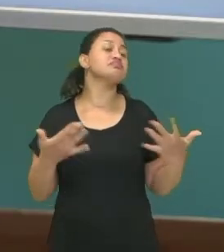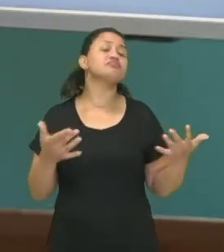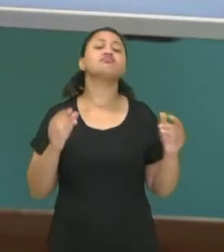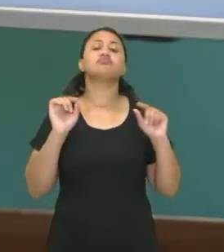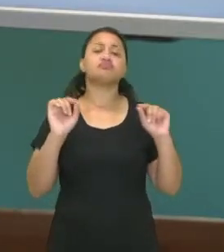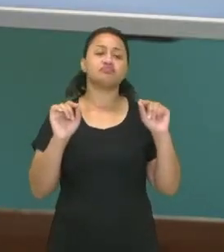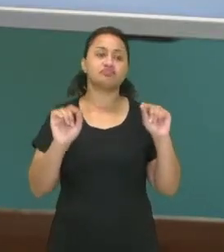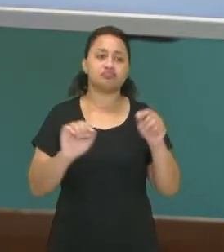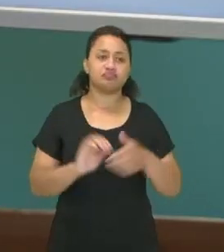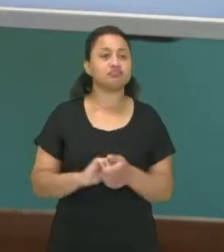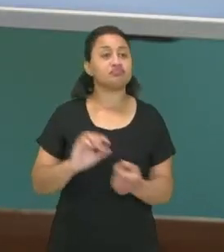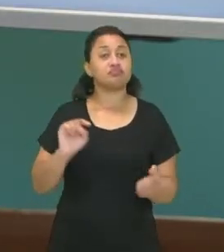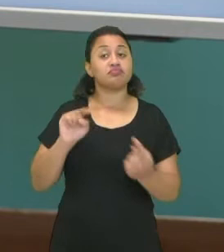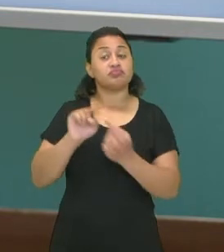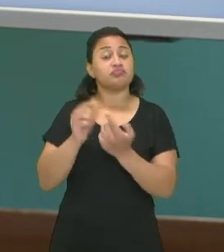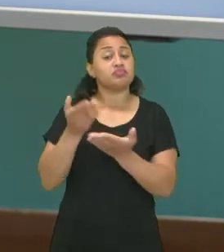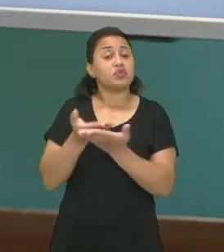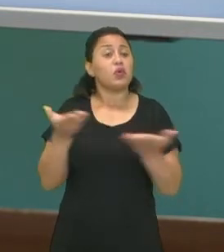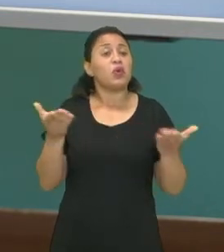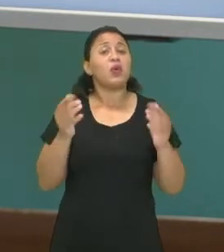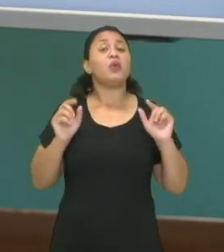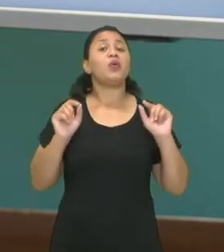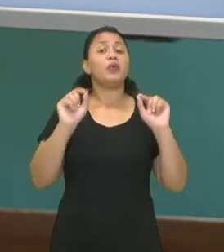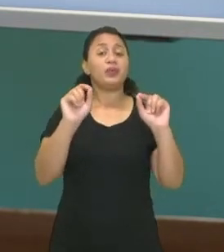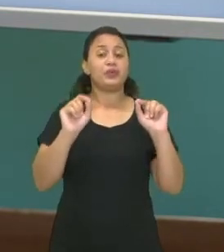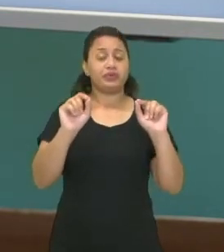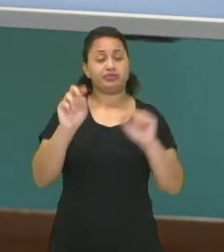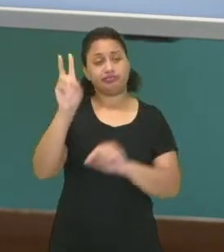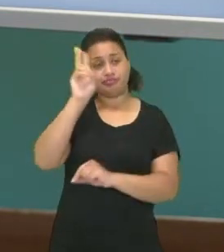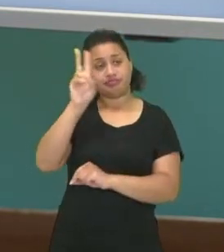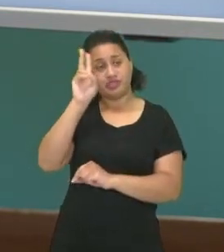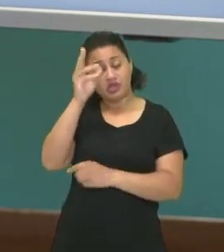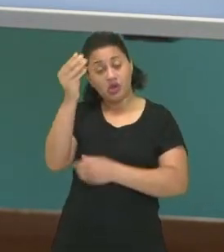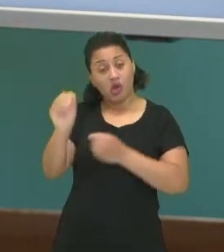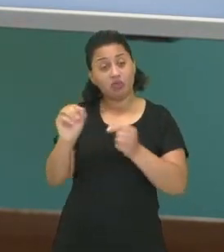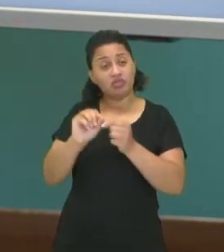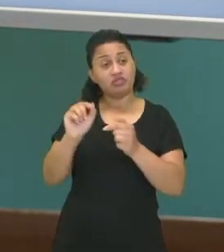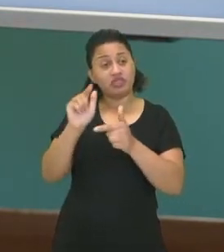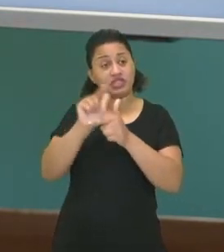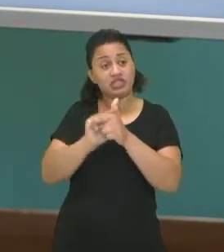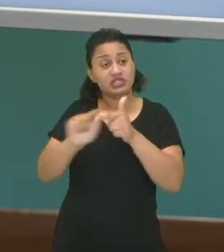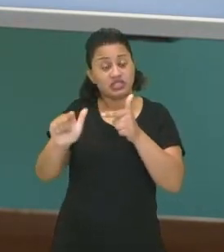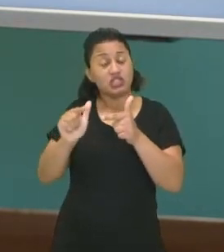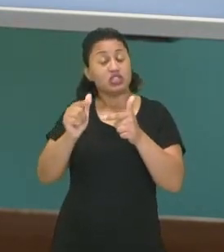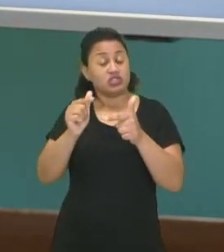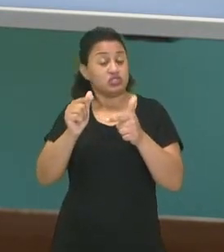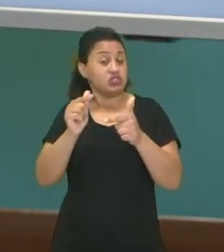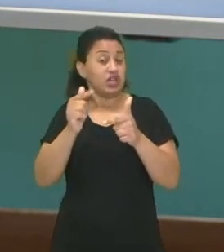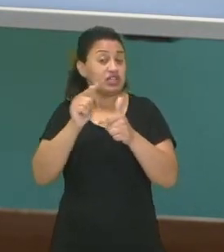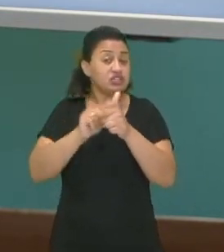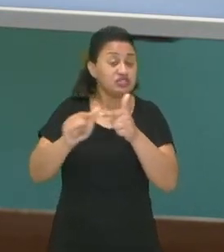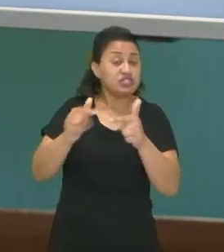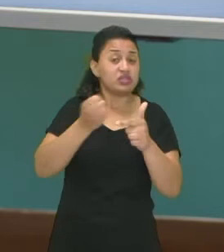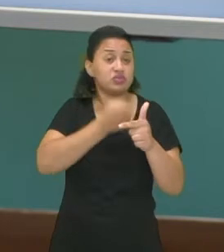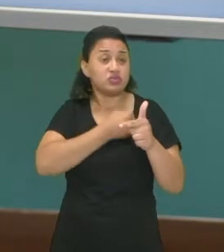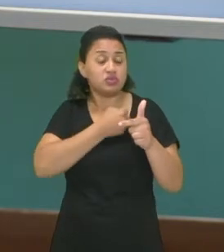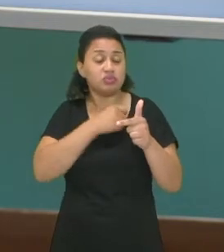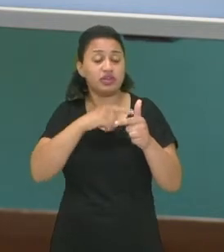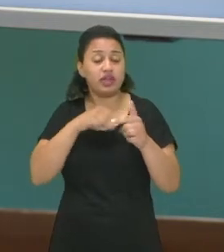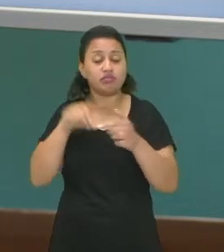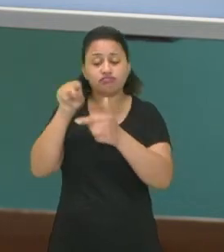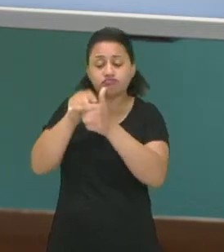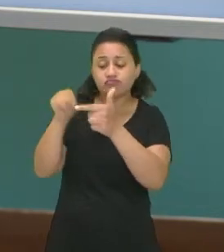lá. O objetivo da nossa aulinha de hoje é o quê? Relembrar a divisão de números naturais com o quociente,